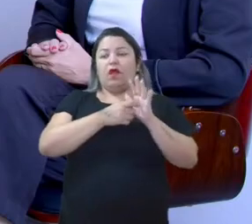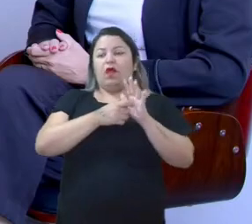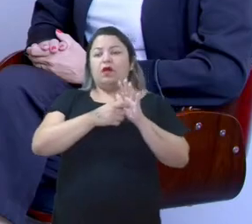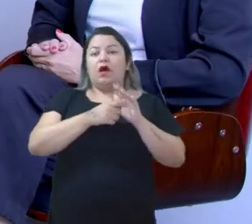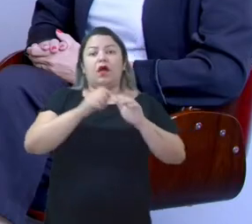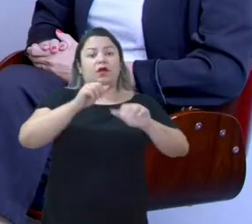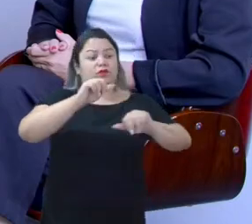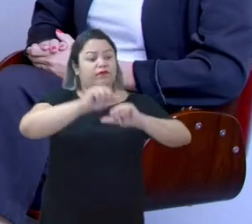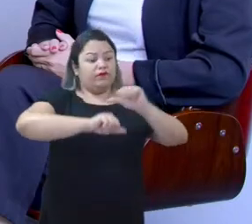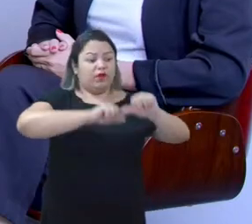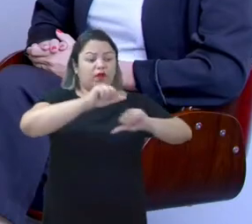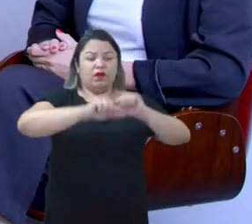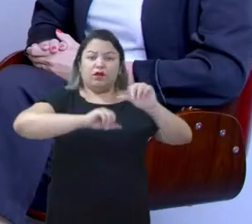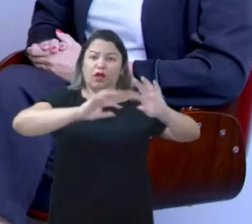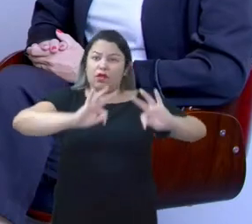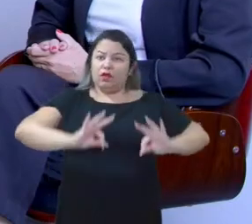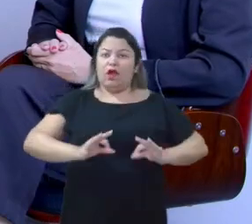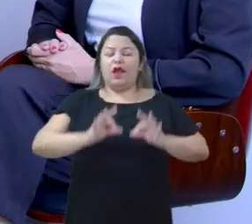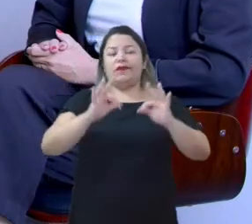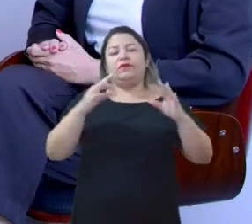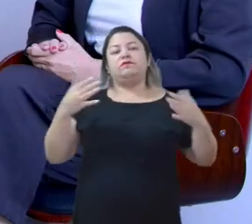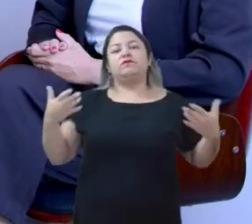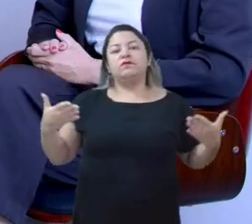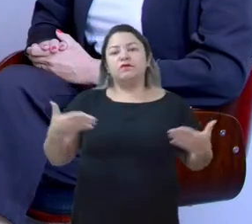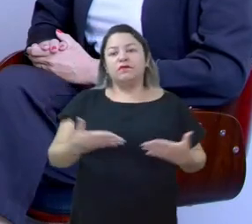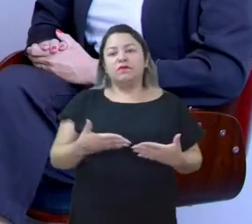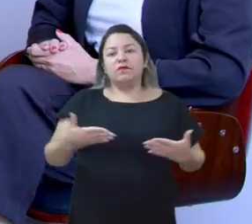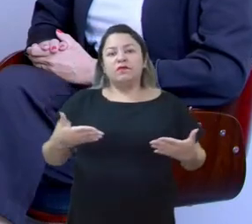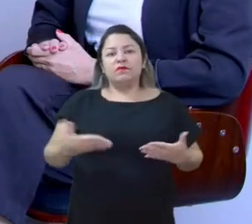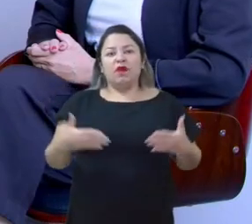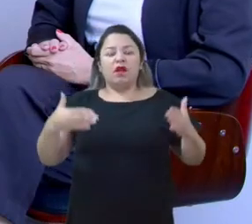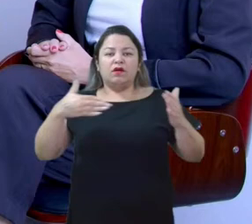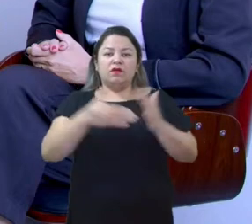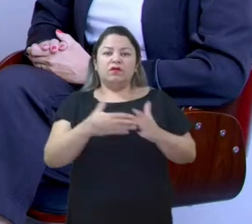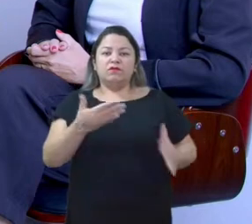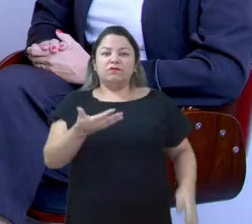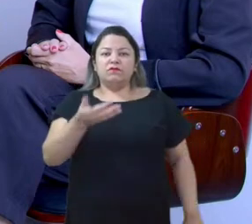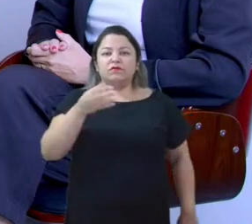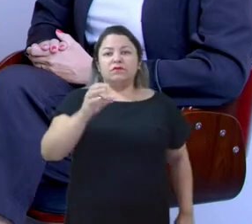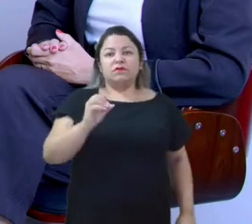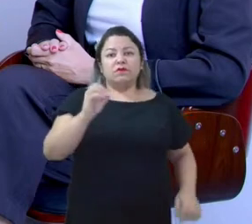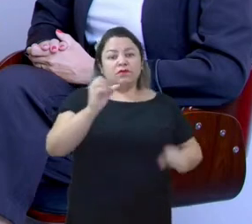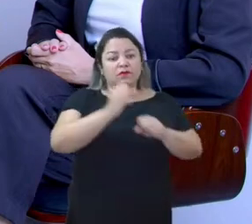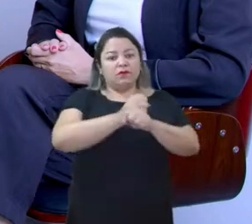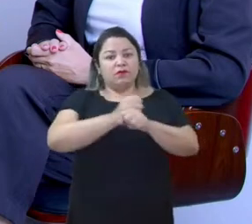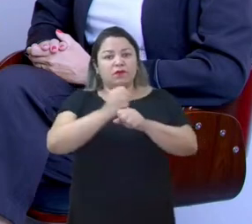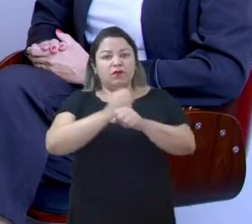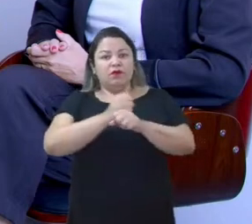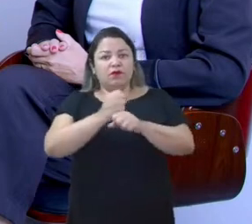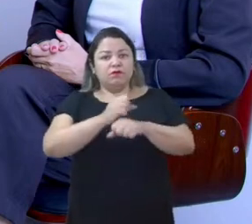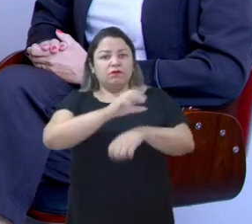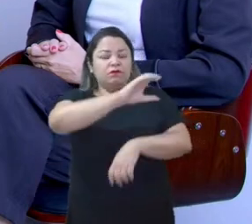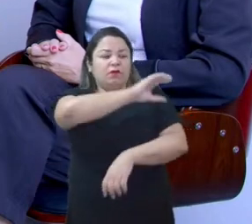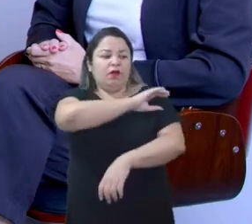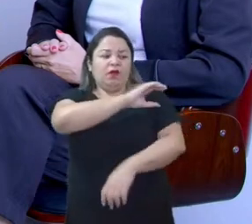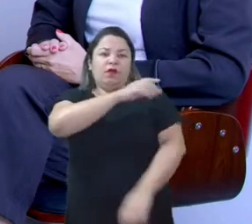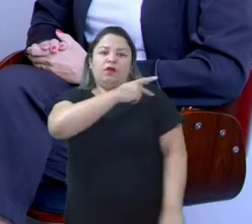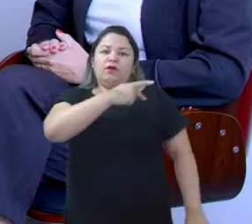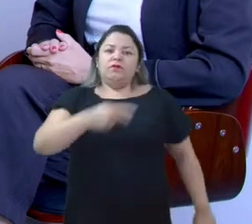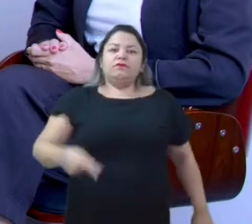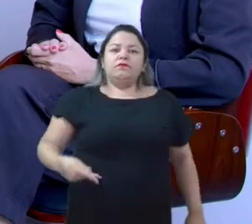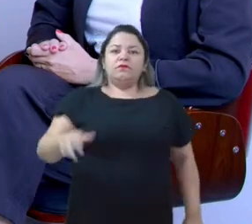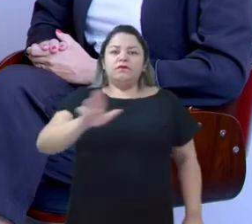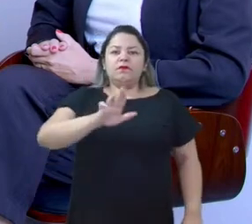a inovação tecnológica. E agora, por último, depois de 60 anos, coordenado pelo presidente Lula, pelo parlamento